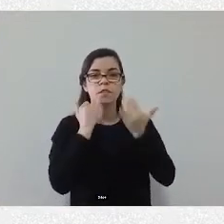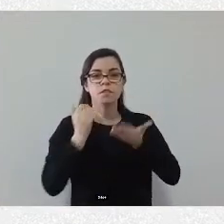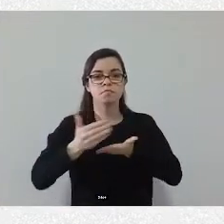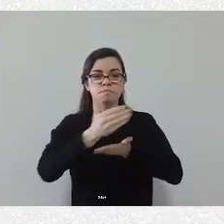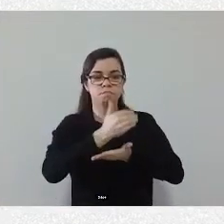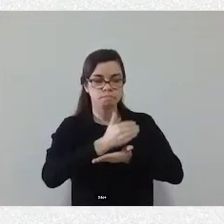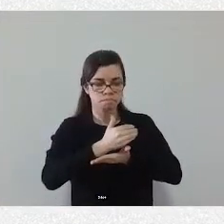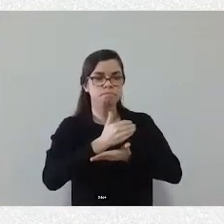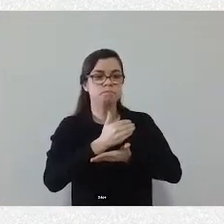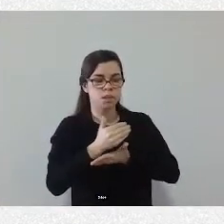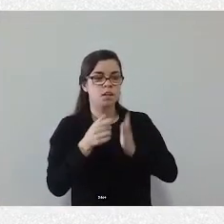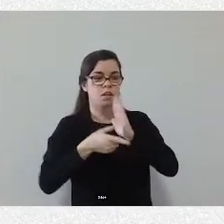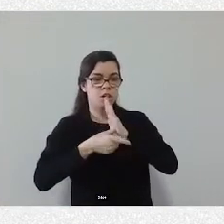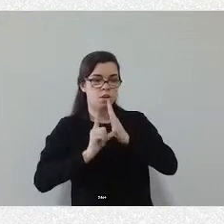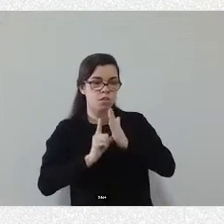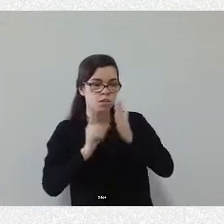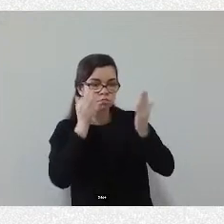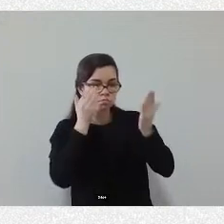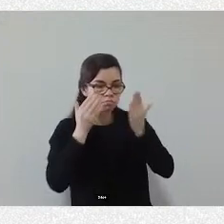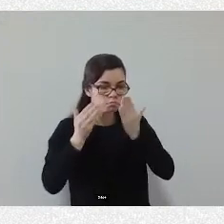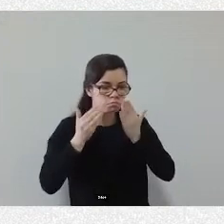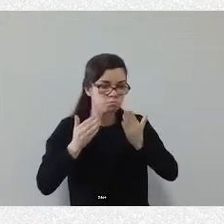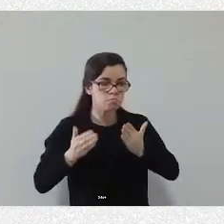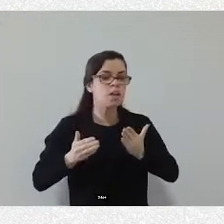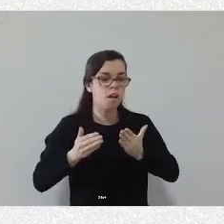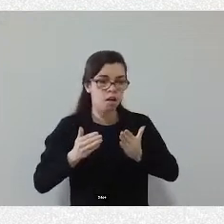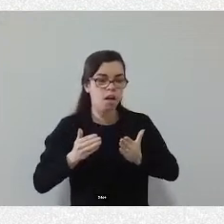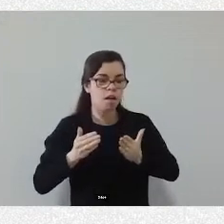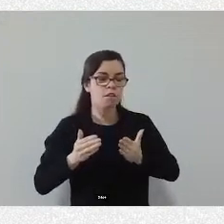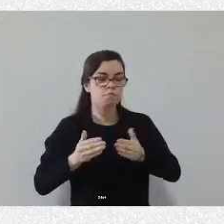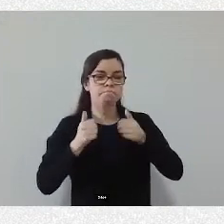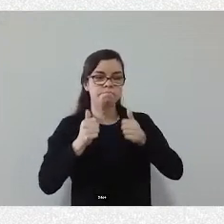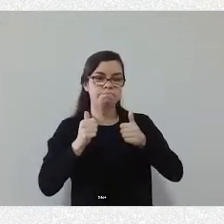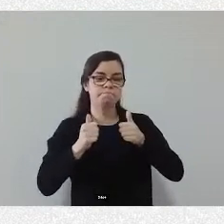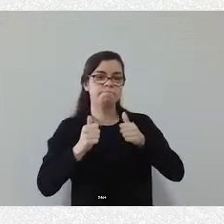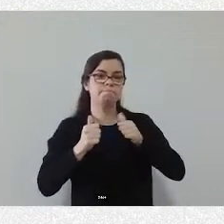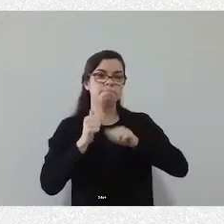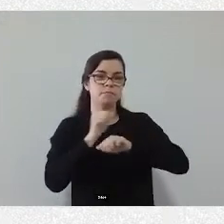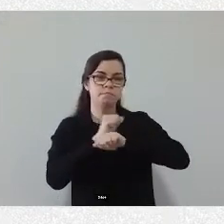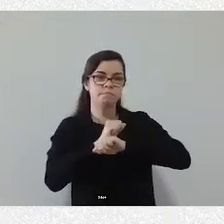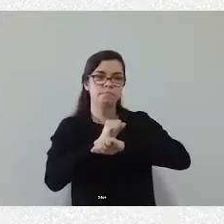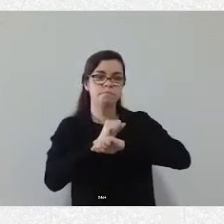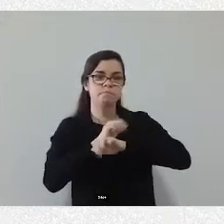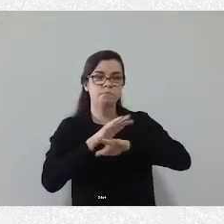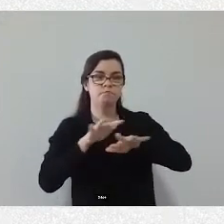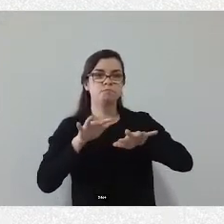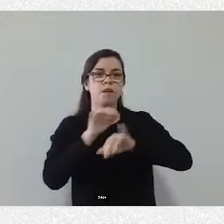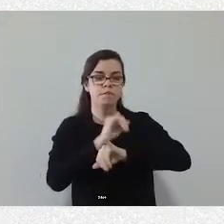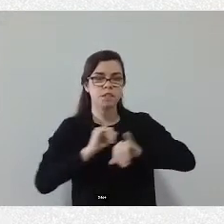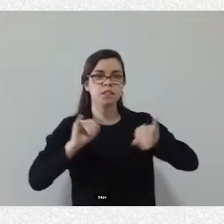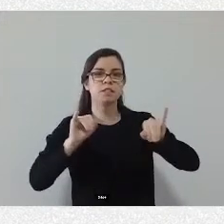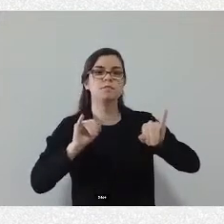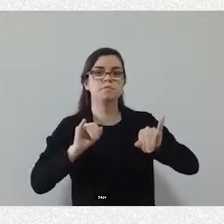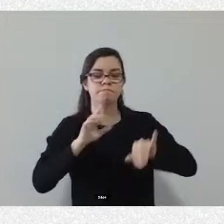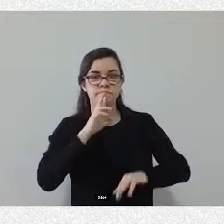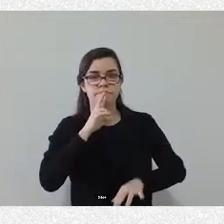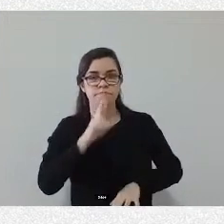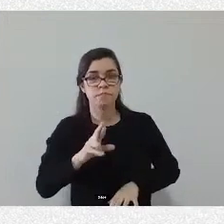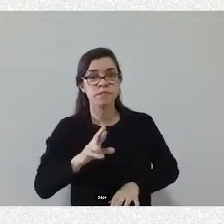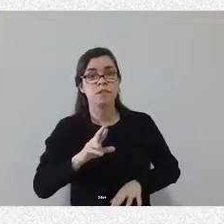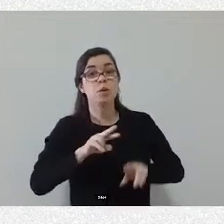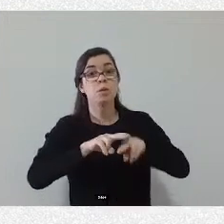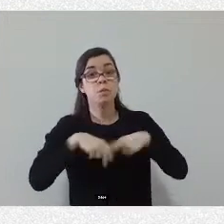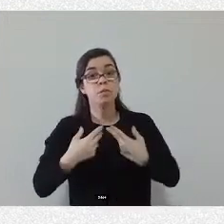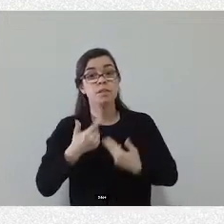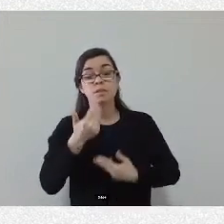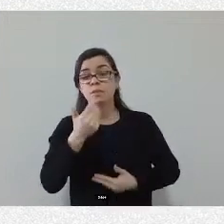confiabilidade, né, que esse estudo aí exige. Então, são essas razões de não ter um cronograma específico de divulgação dos dados,